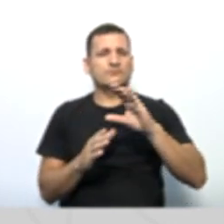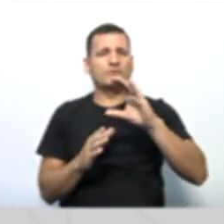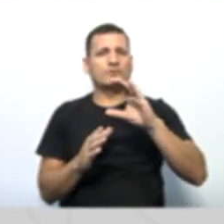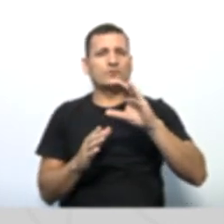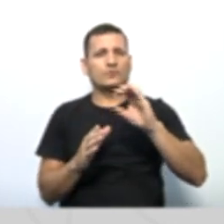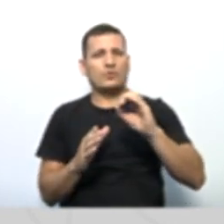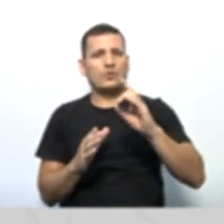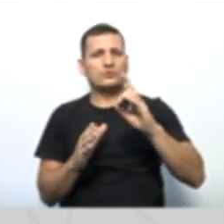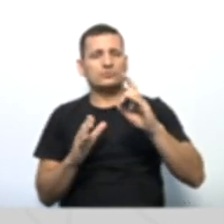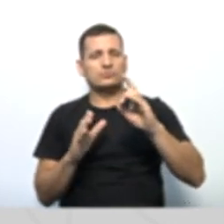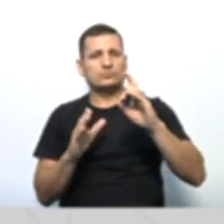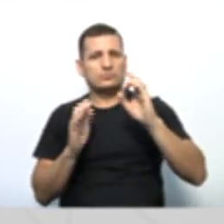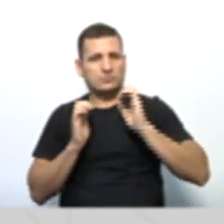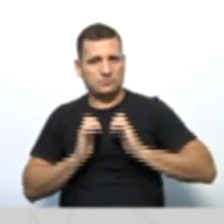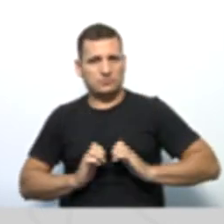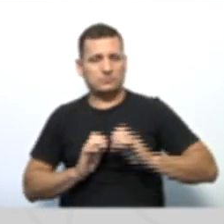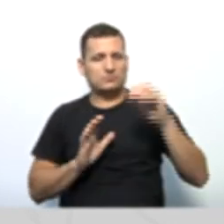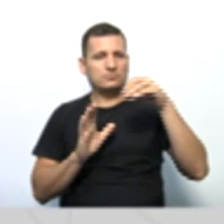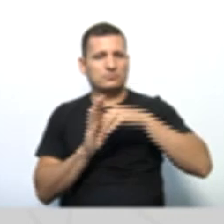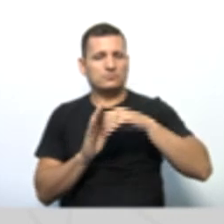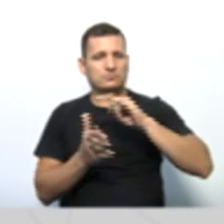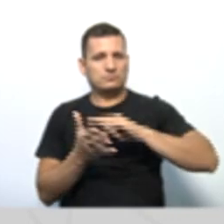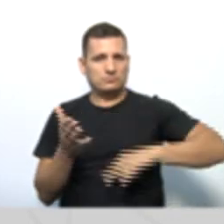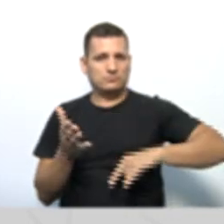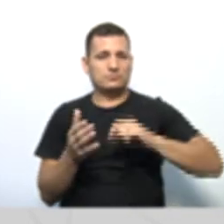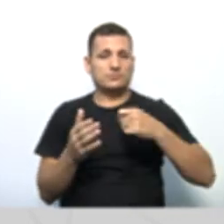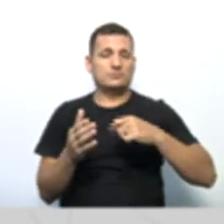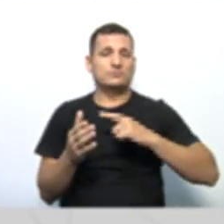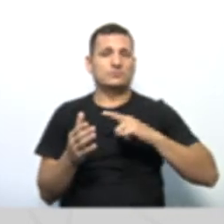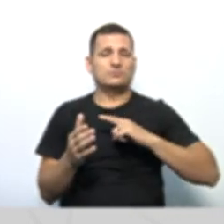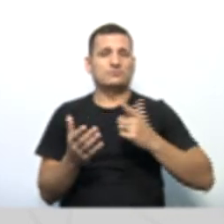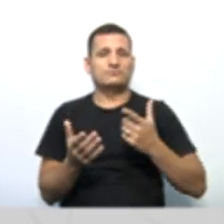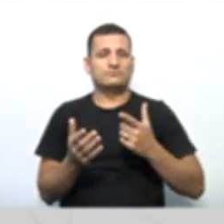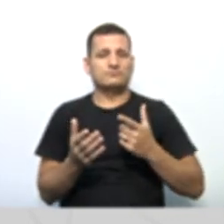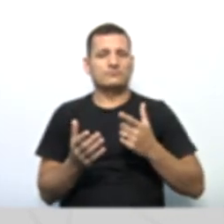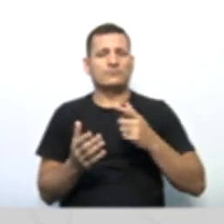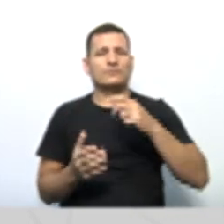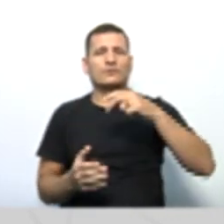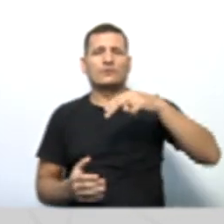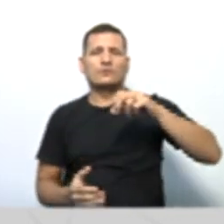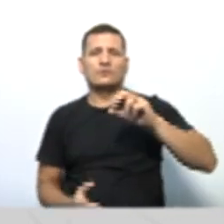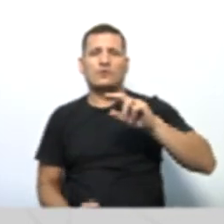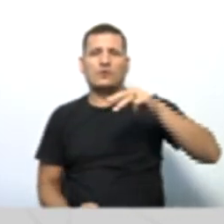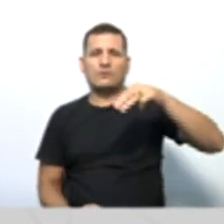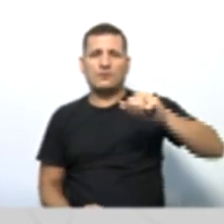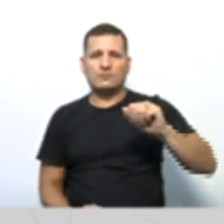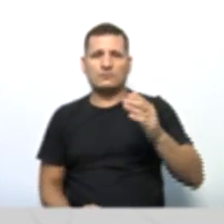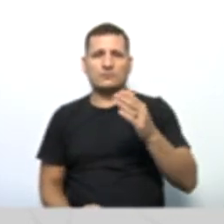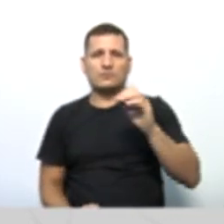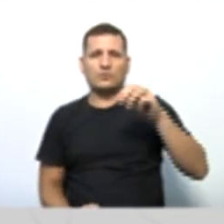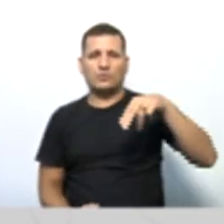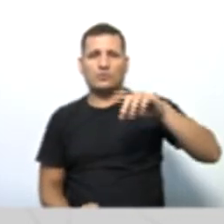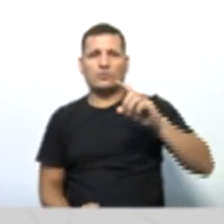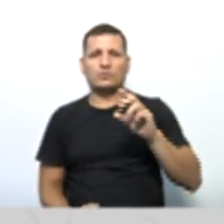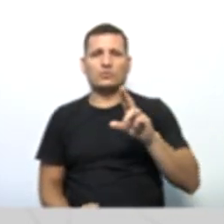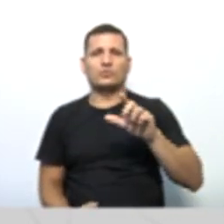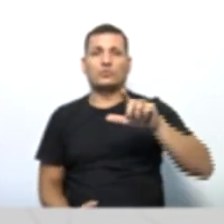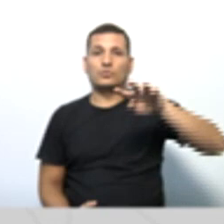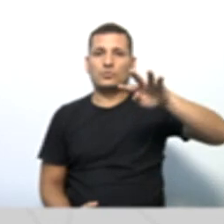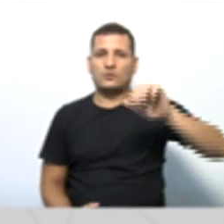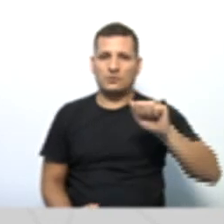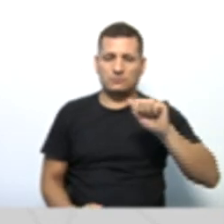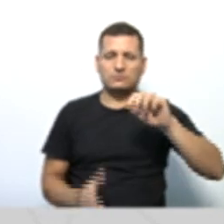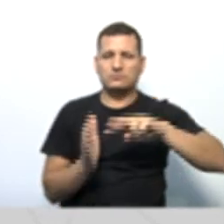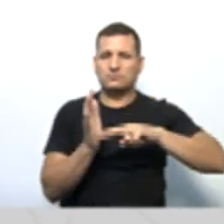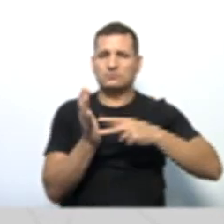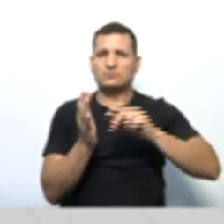ética? Primeiro, ele tem que ter normas de conduta. O que são normas de conduta? São ideias, princípios a